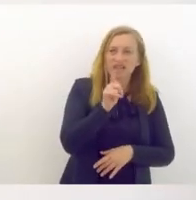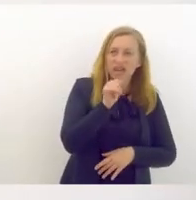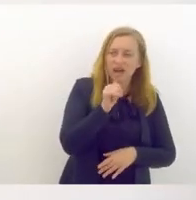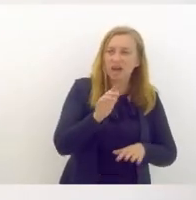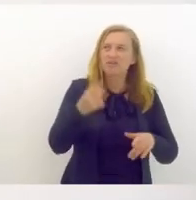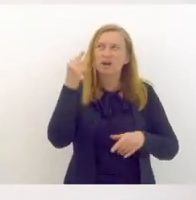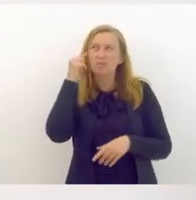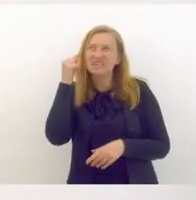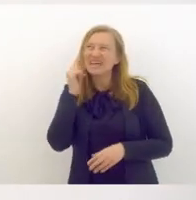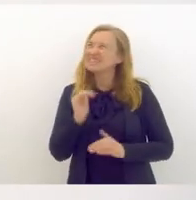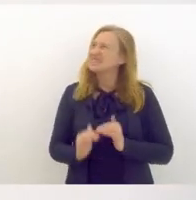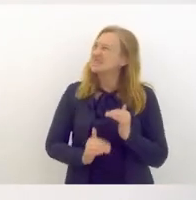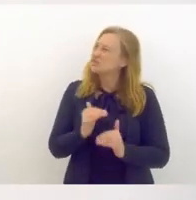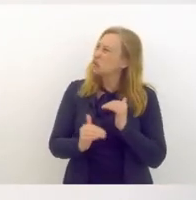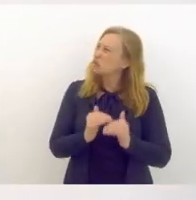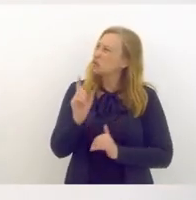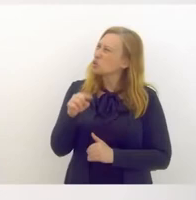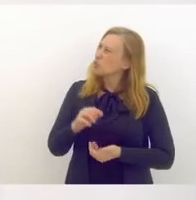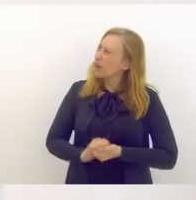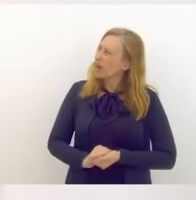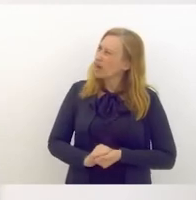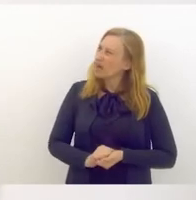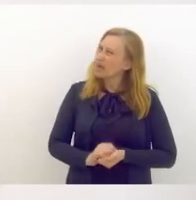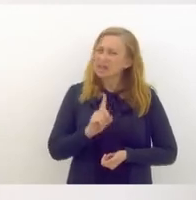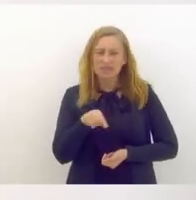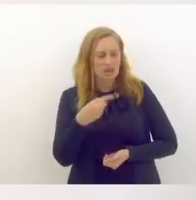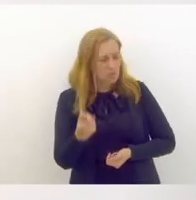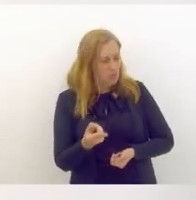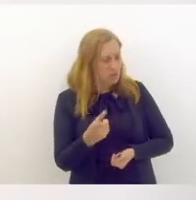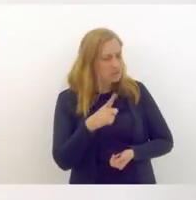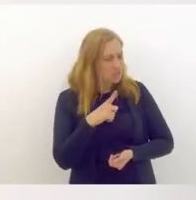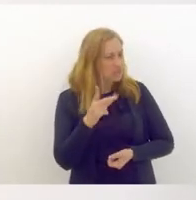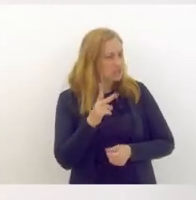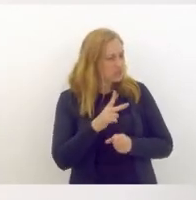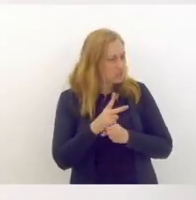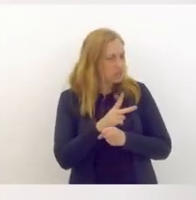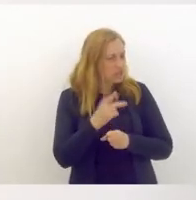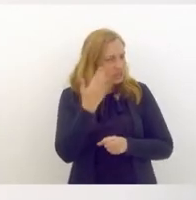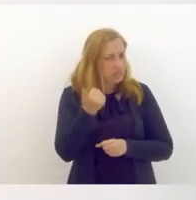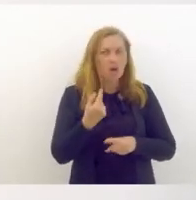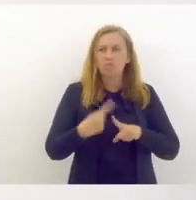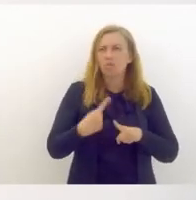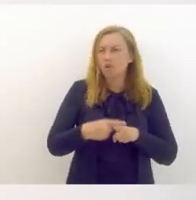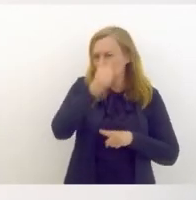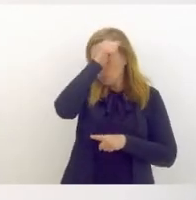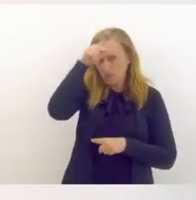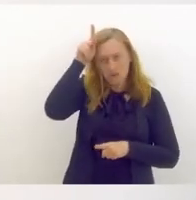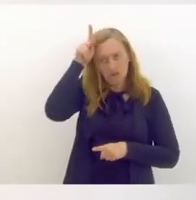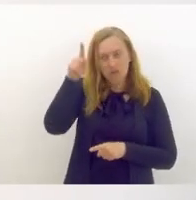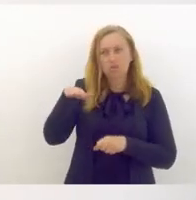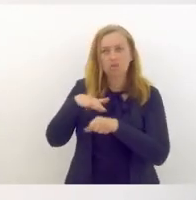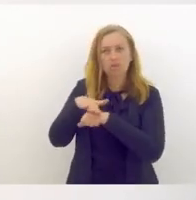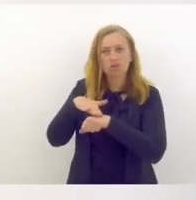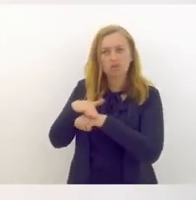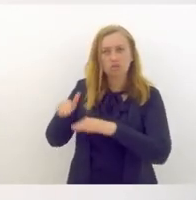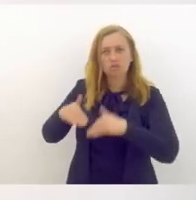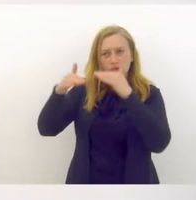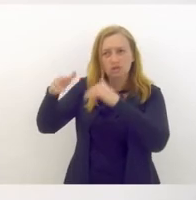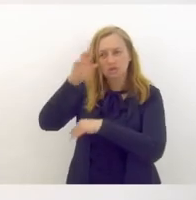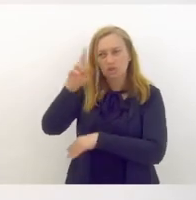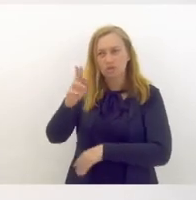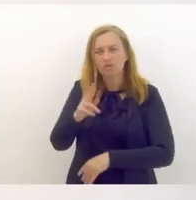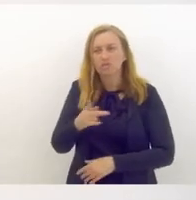que desenvolvimento é esse? E depois a gente tem até que procurar saber o que, que o prefeito conversou com Vossa Excelência, porque